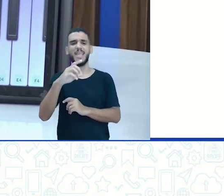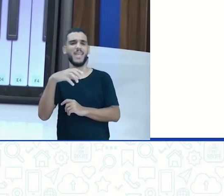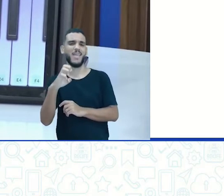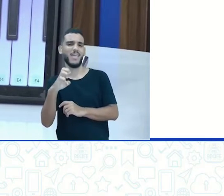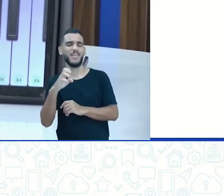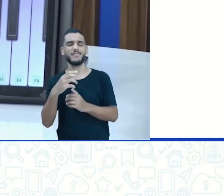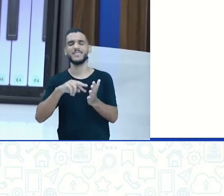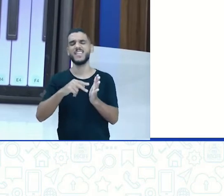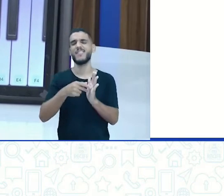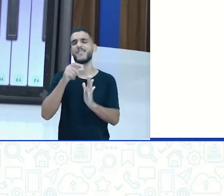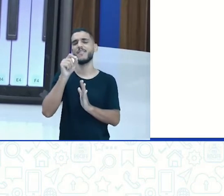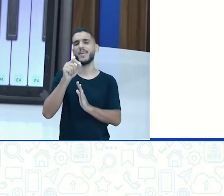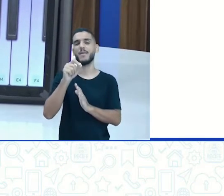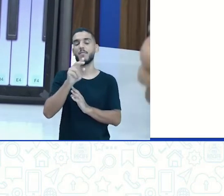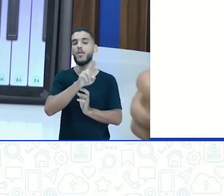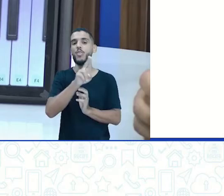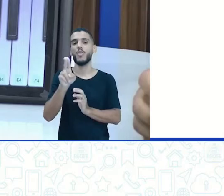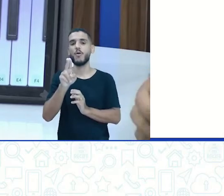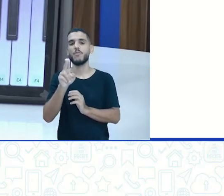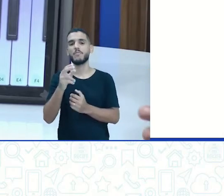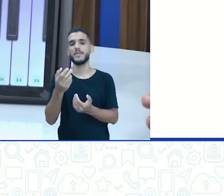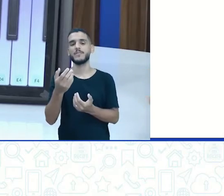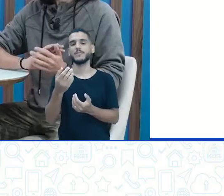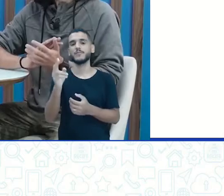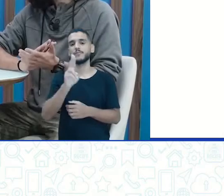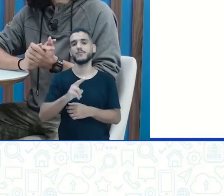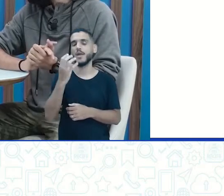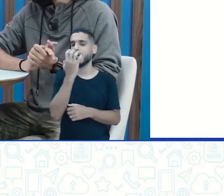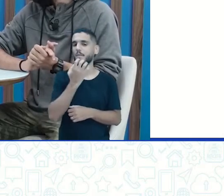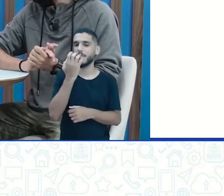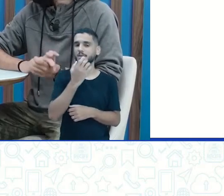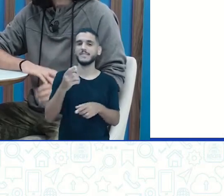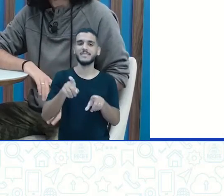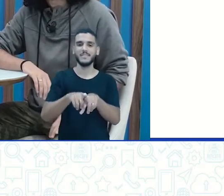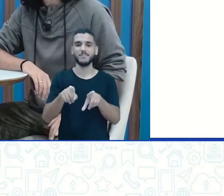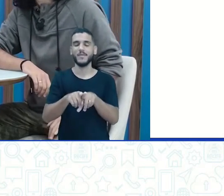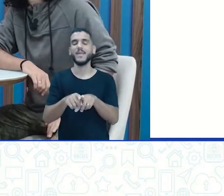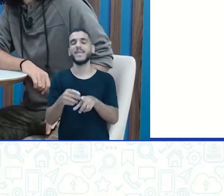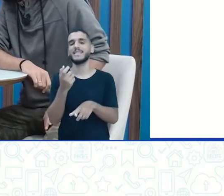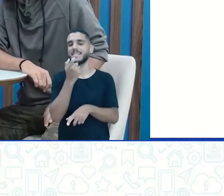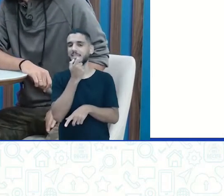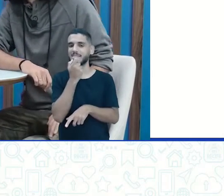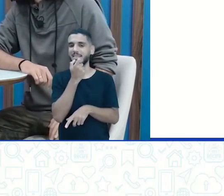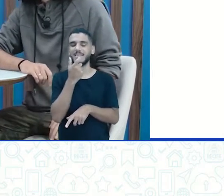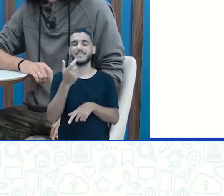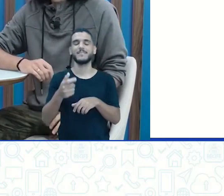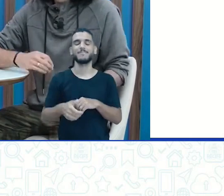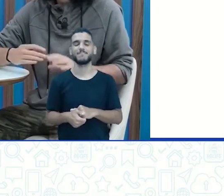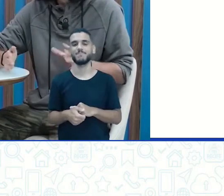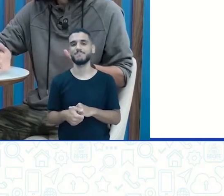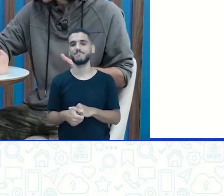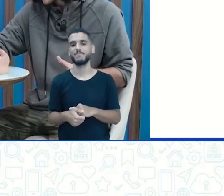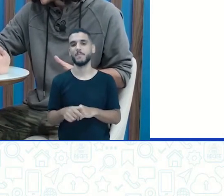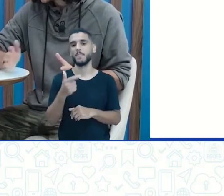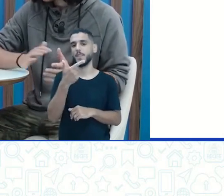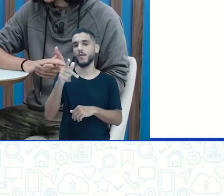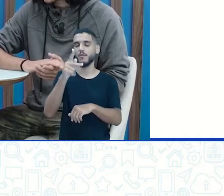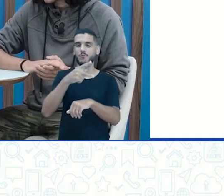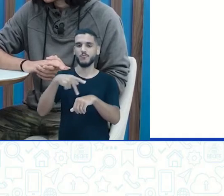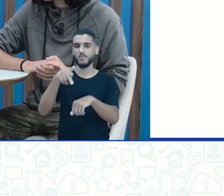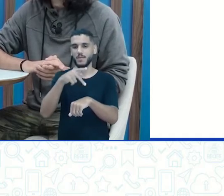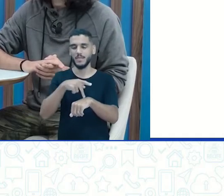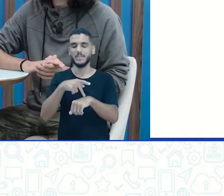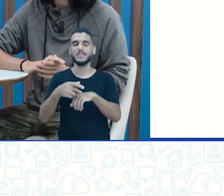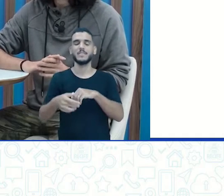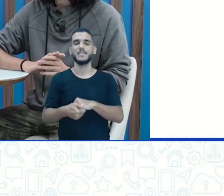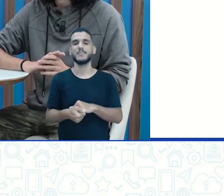exemplo? Isso são o nome das notas, porém em inglês. Lá nos outros países, na